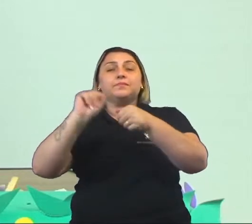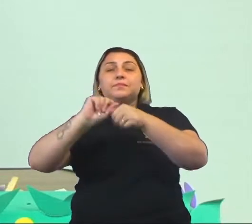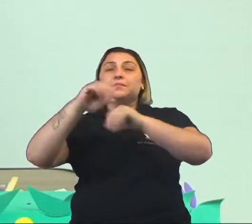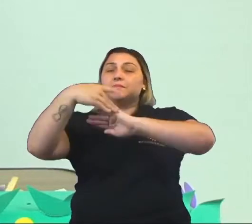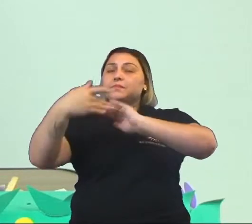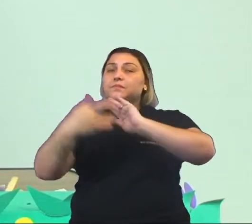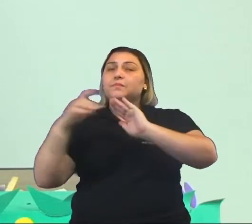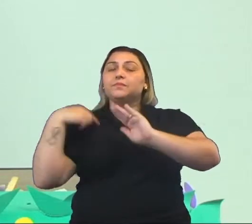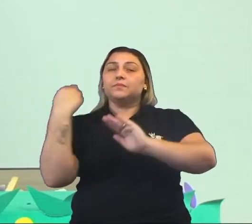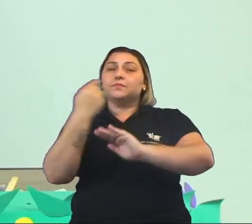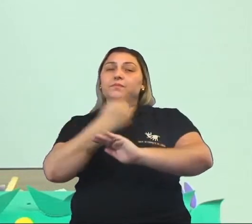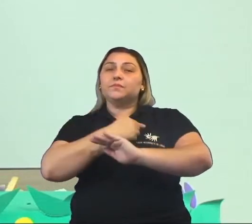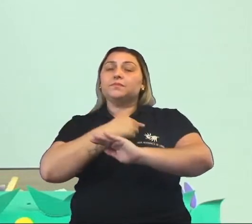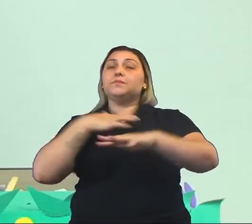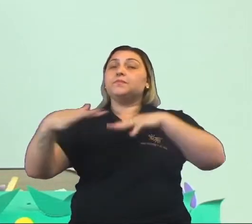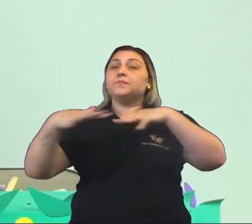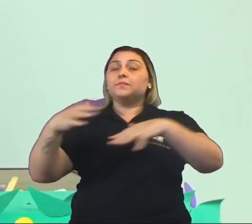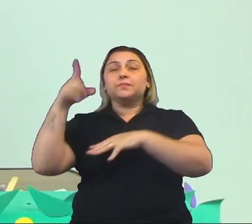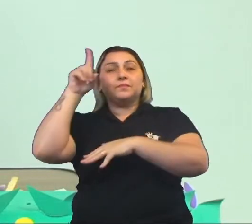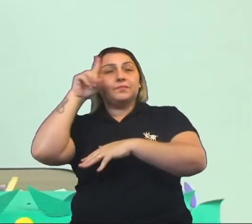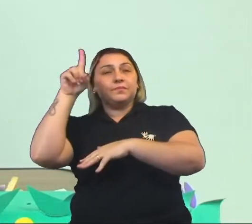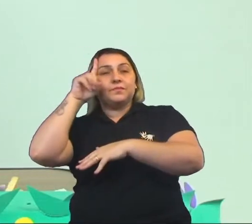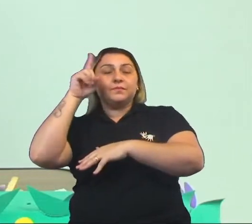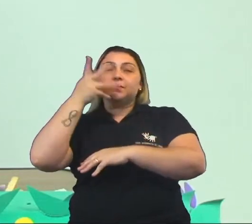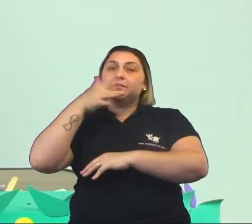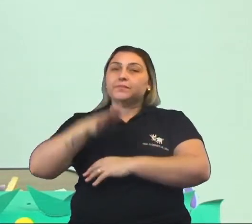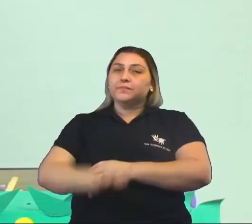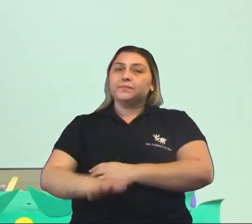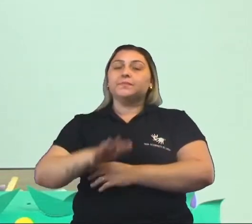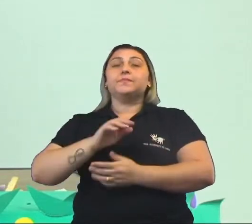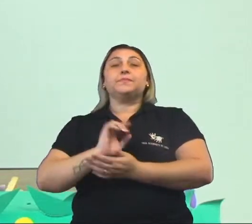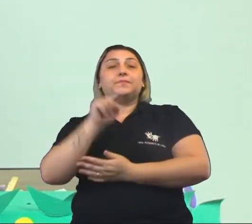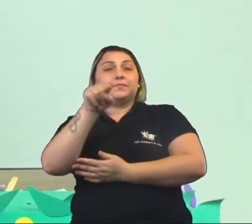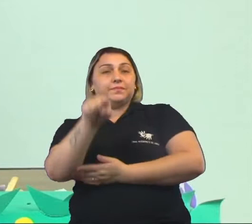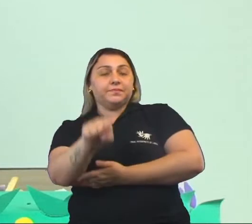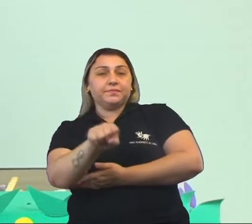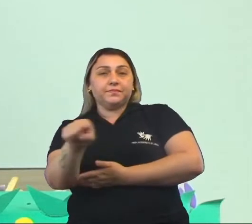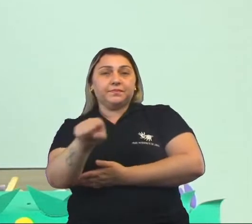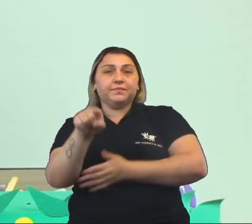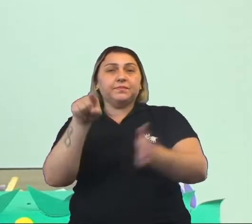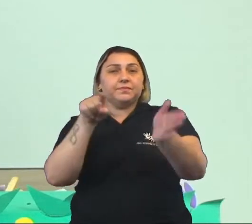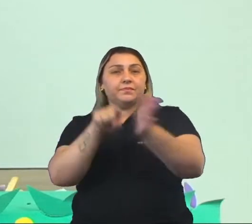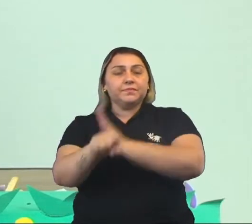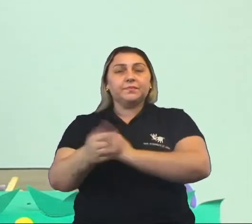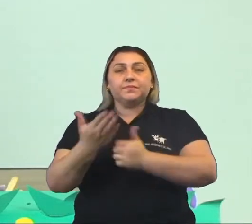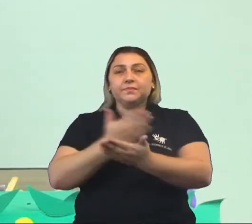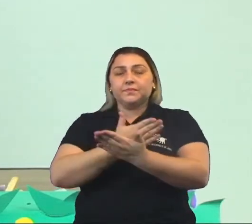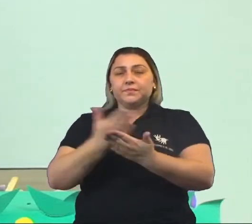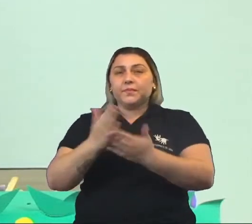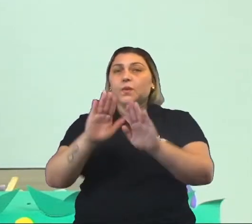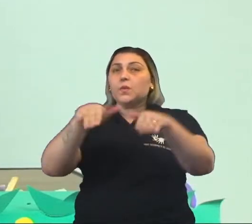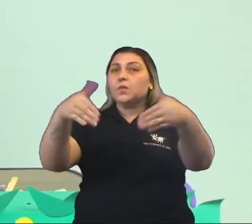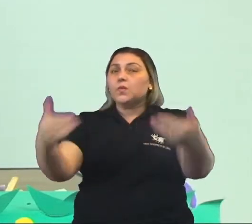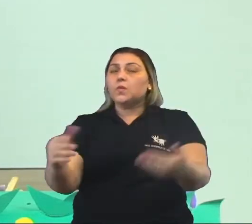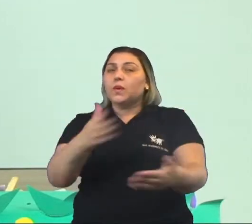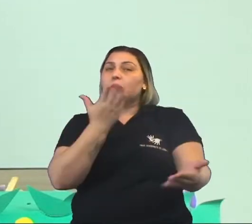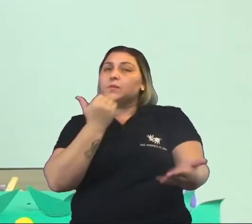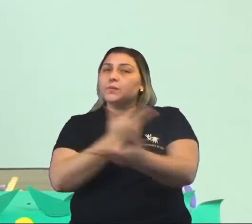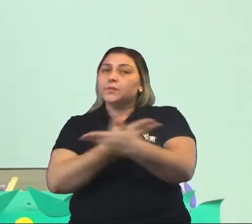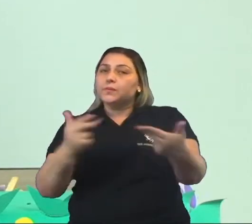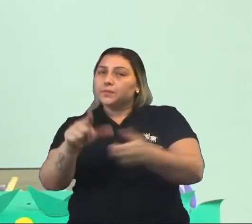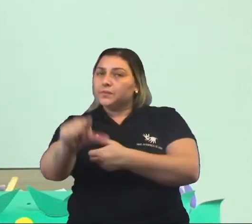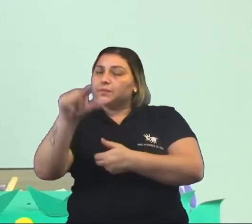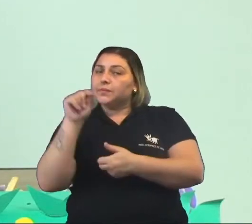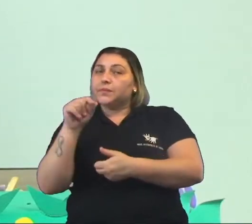todas as nossas atividades. Crianças, eu perguntei no início quais eram seus alimentos